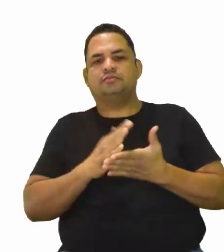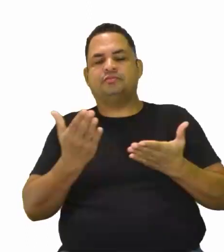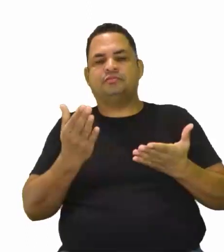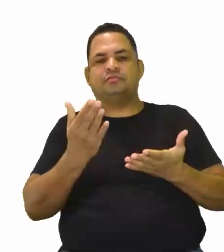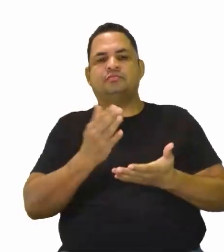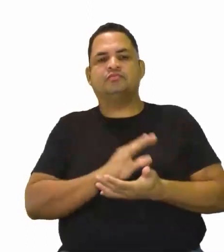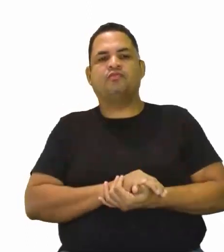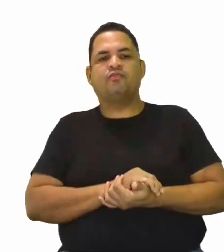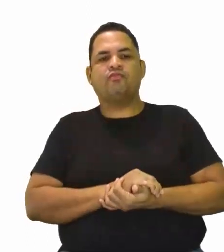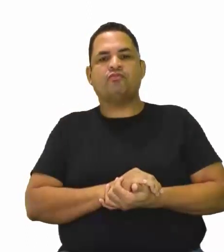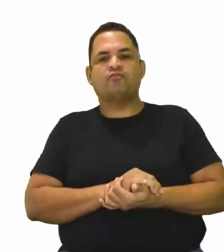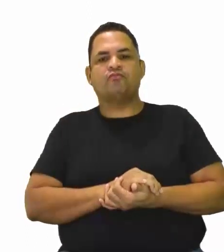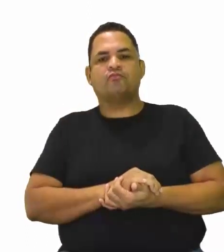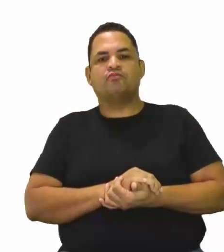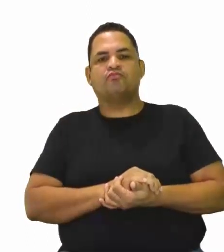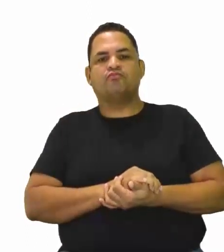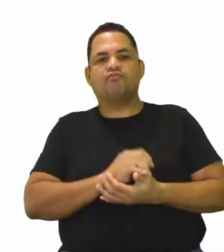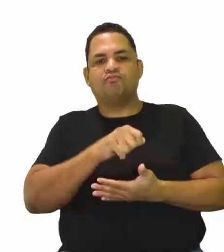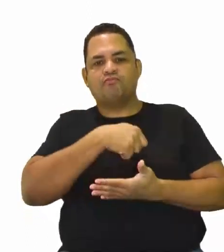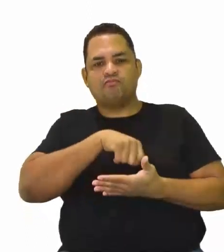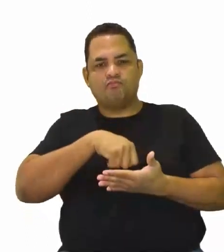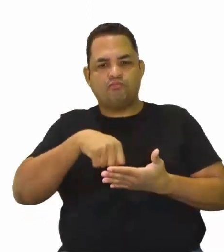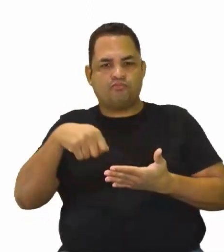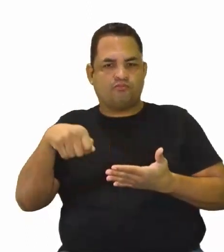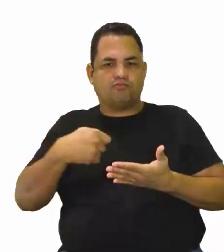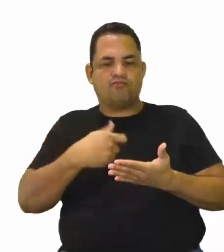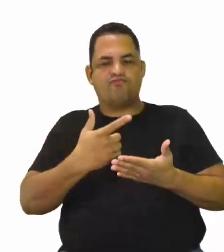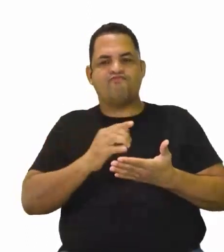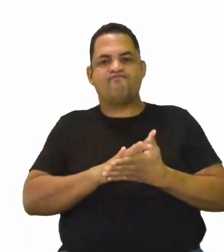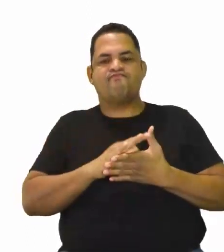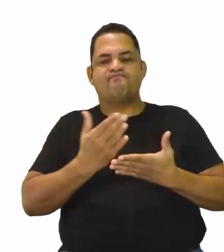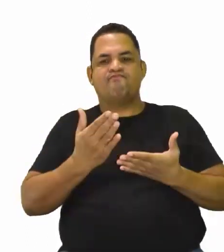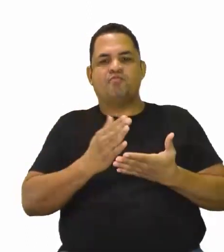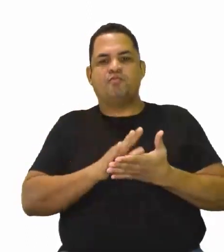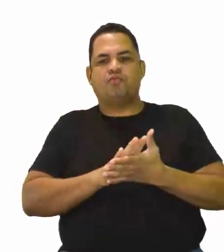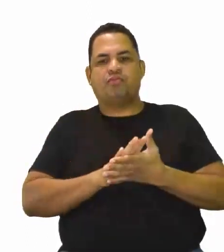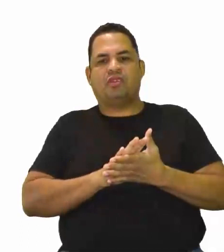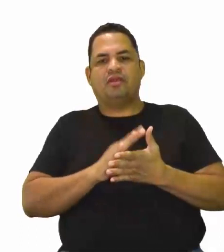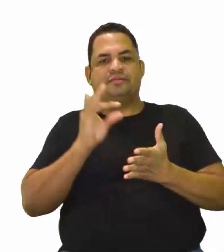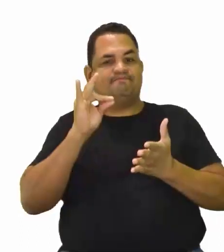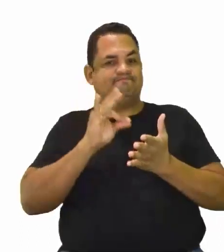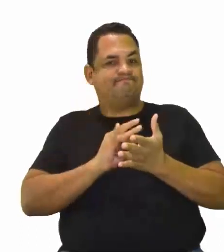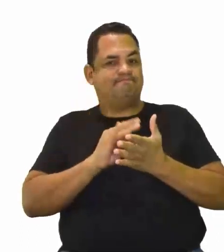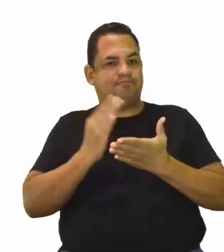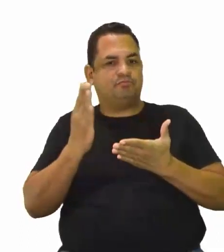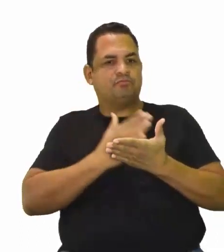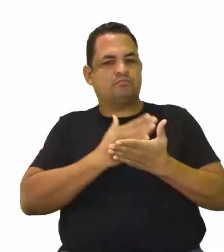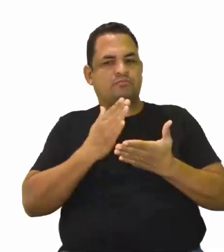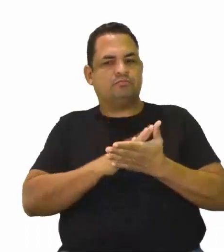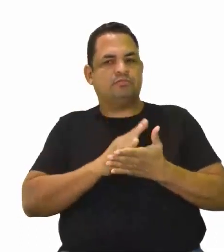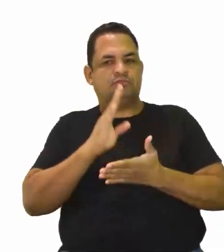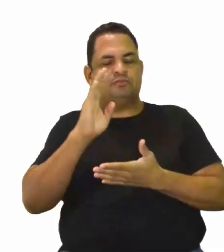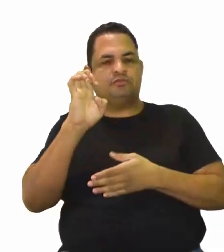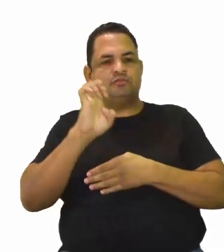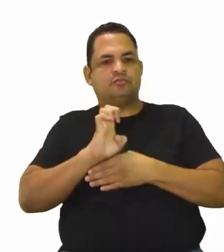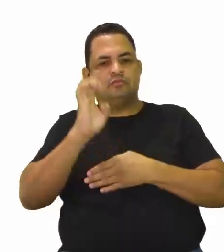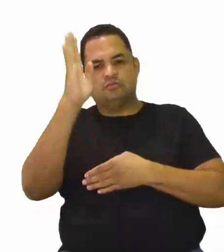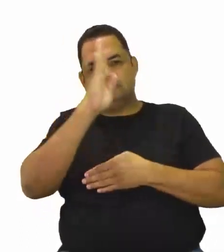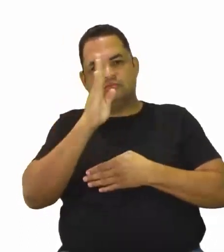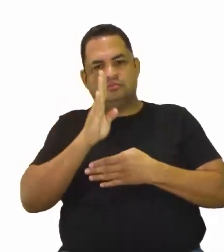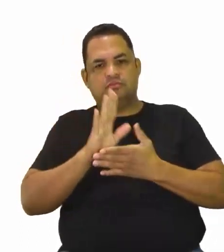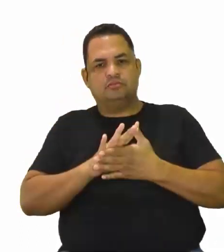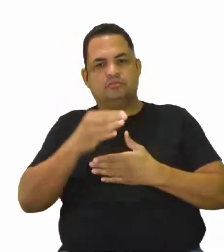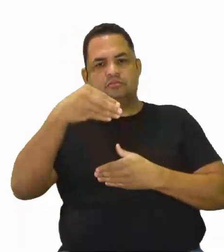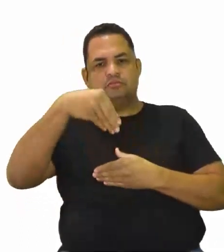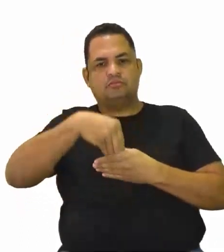ele que foi o autor, ele que escreveu para Getúlio Vargas assinar, afirmou no seu livro, O Estado Nacional, que